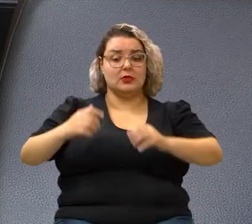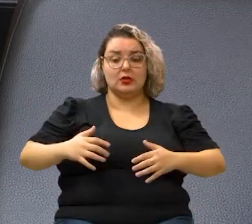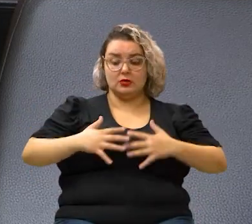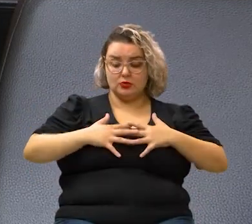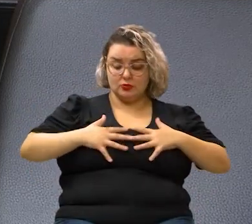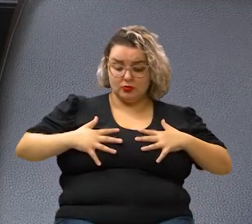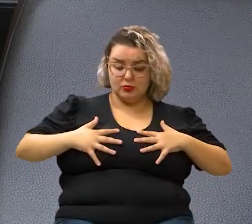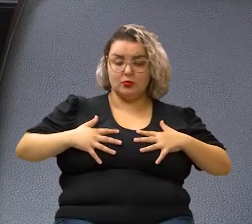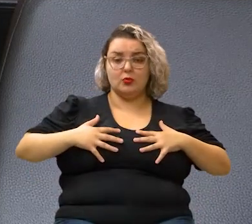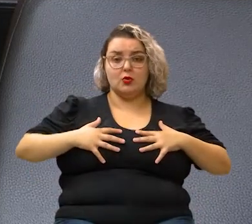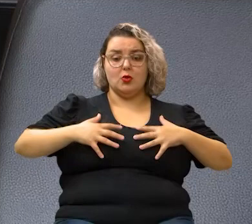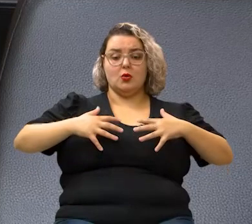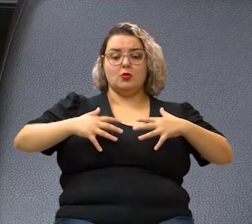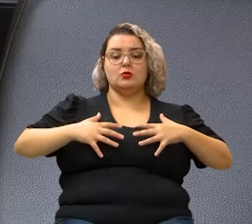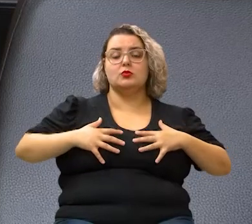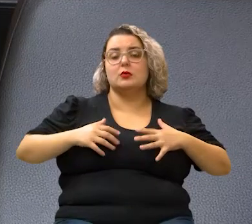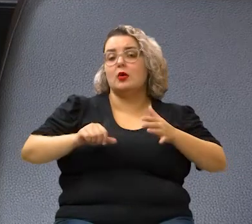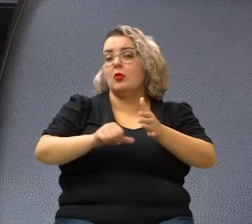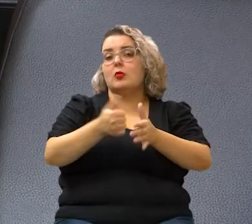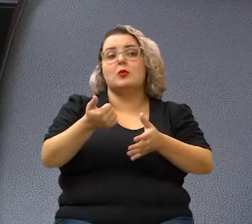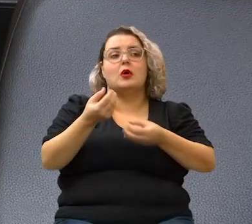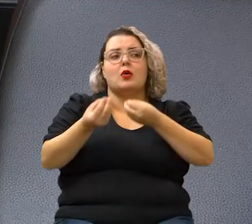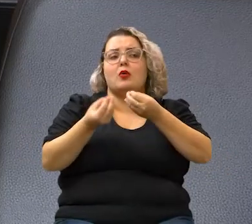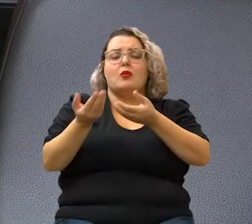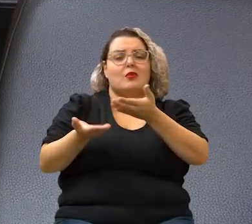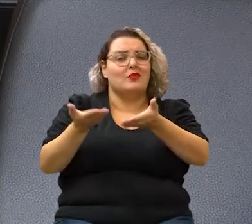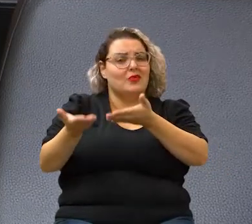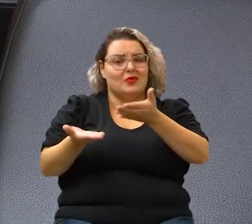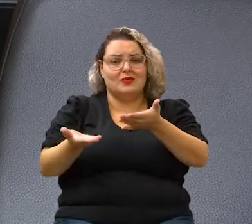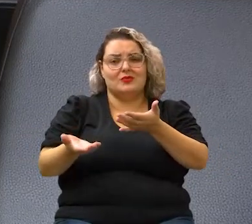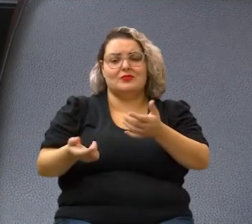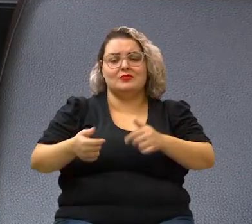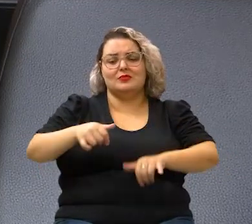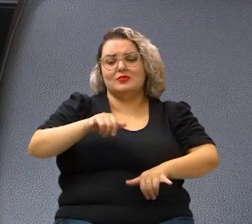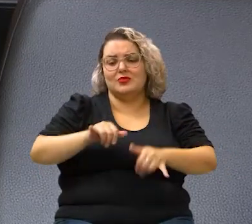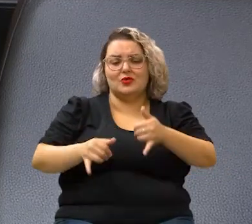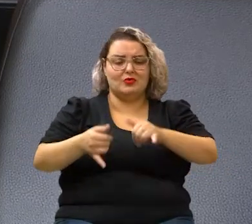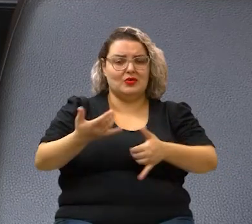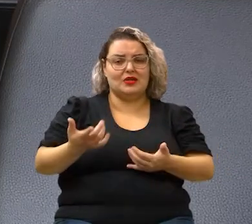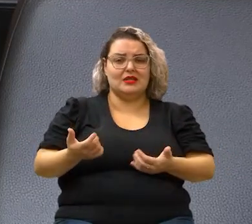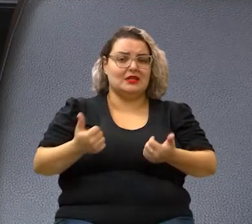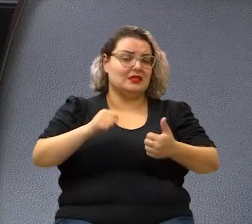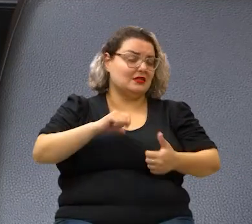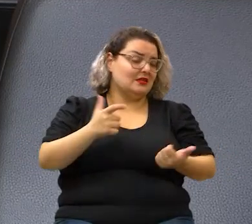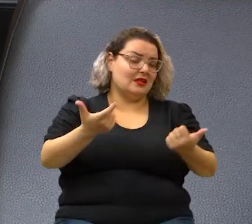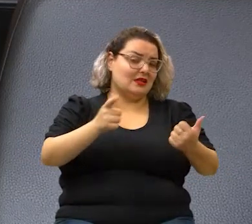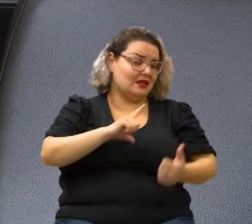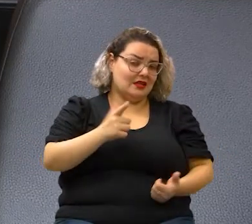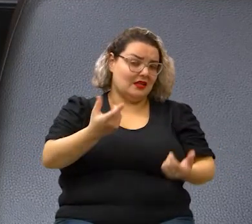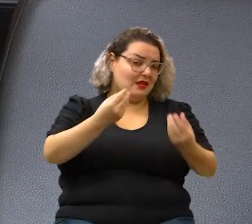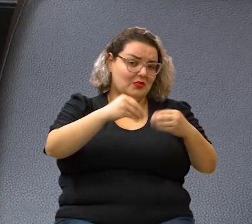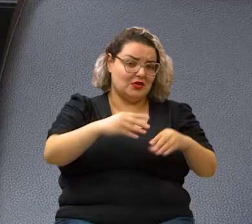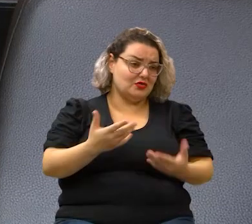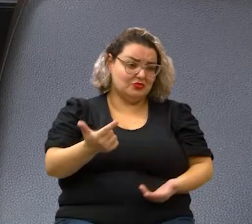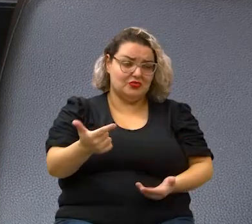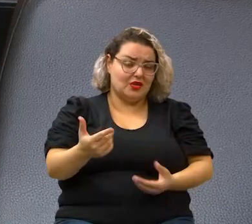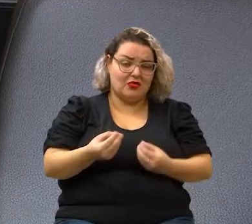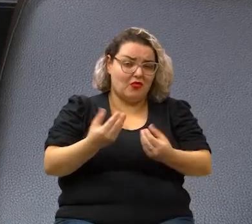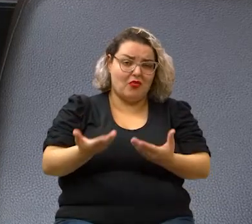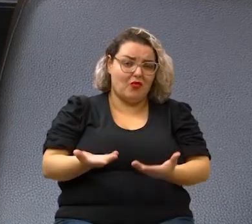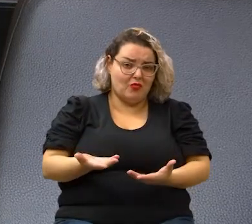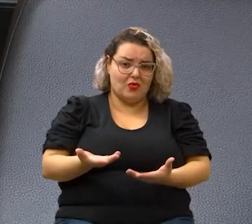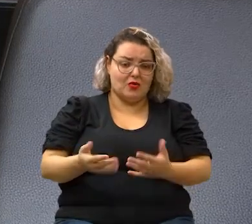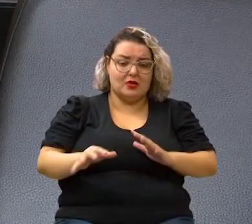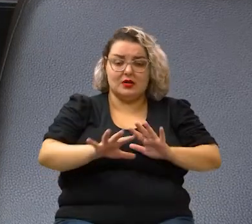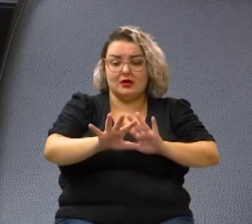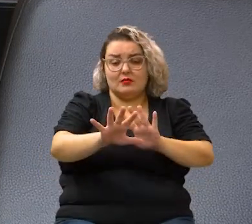que o pulmão é o primeiro órgão afetado. Então, como que eu vou elogiar uma substância que gera mal, que gera prejuízo? Não vou, não